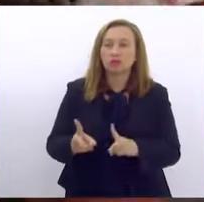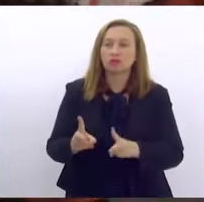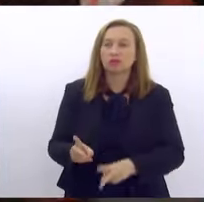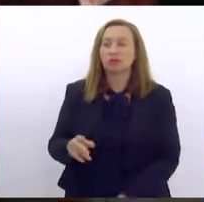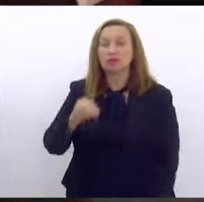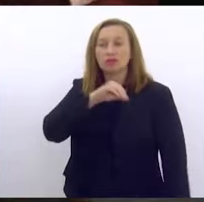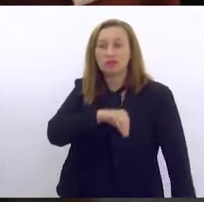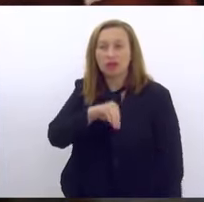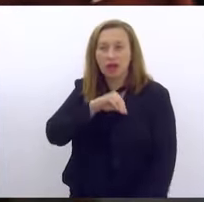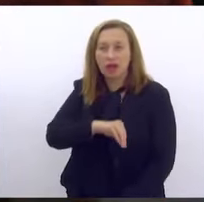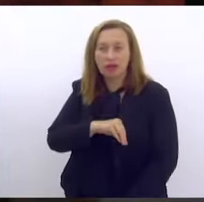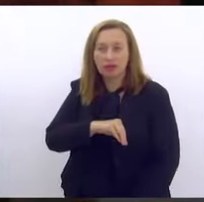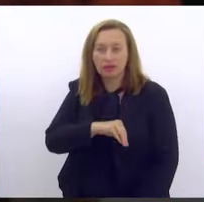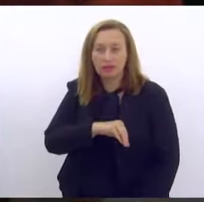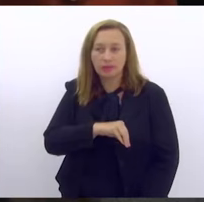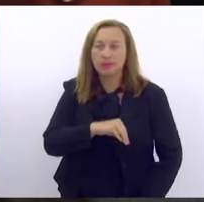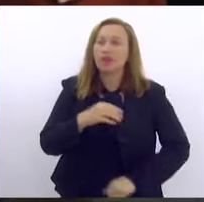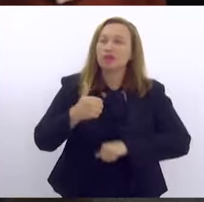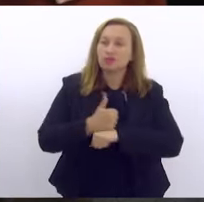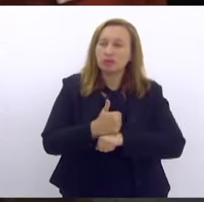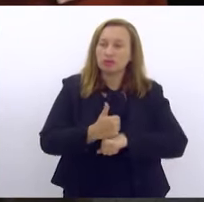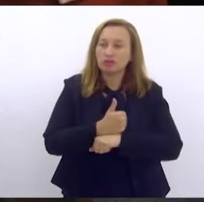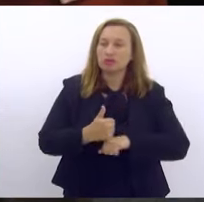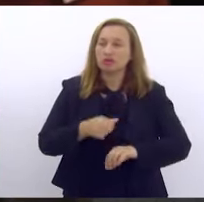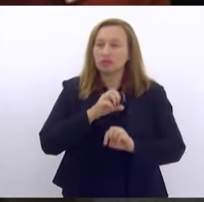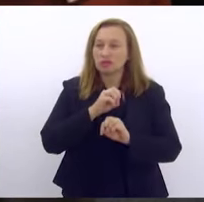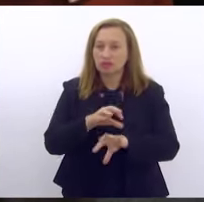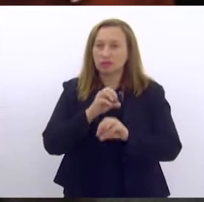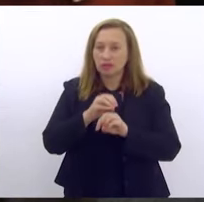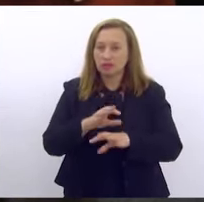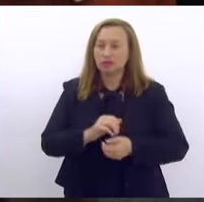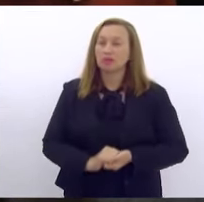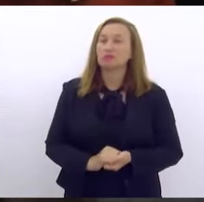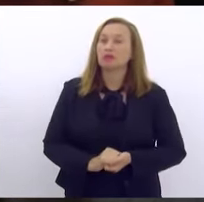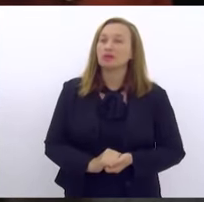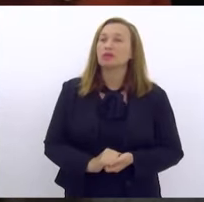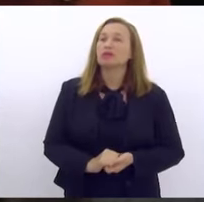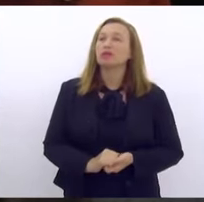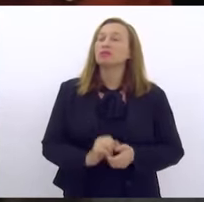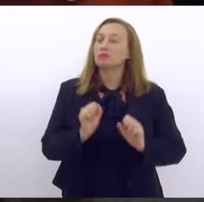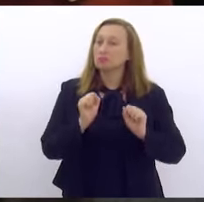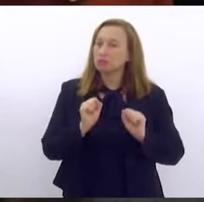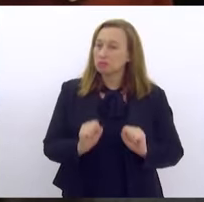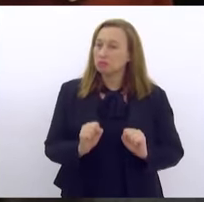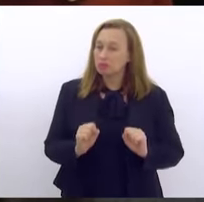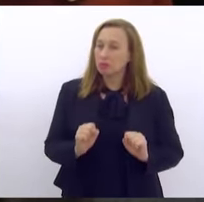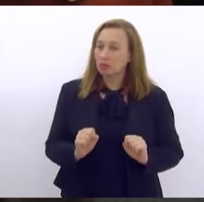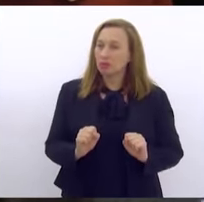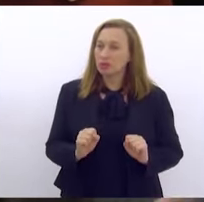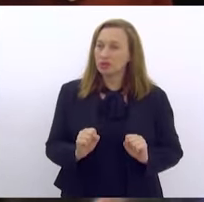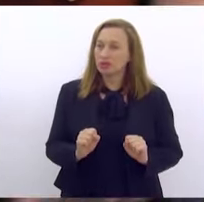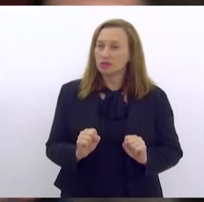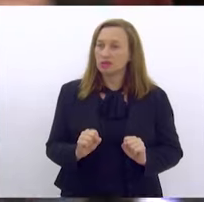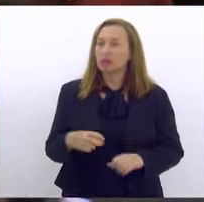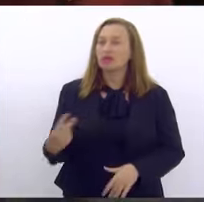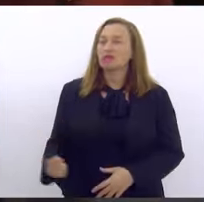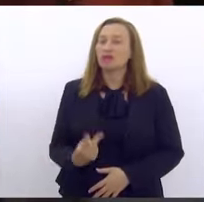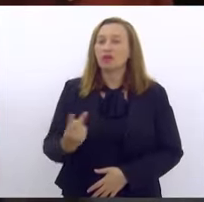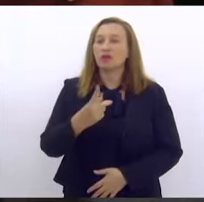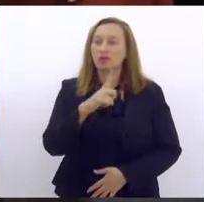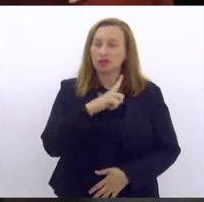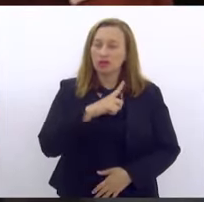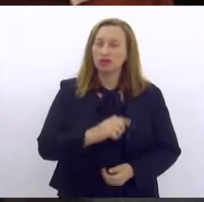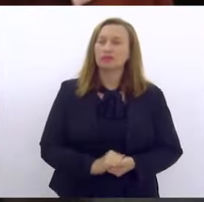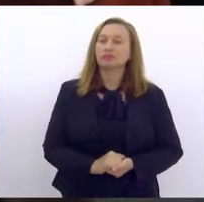piso das profissionais de educação que possa se materializar em consonância com o piso nacional e